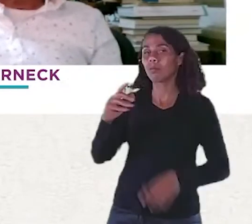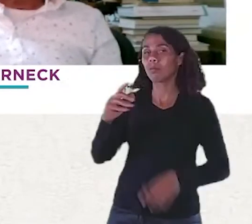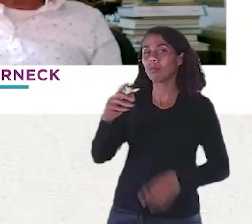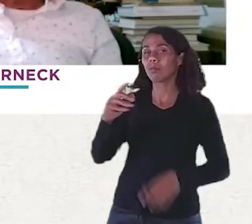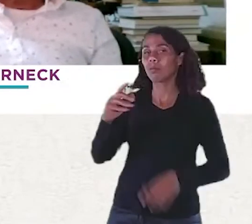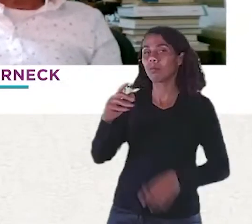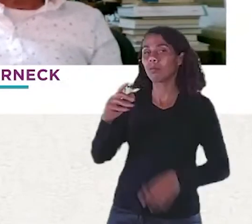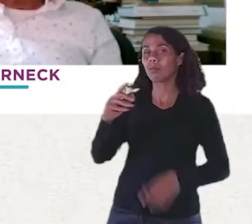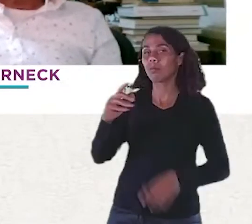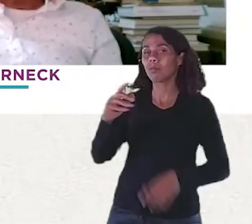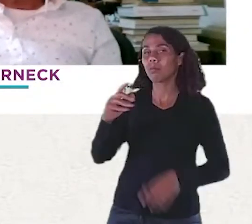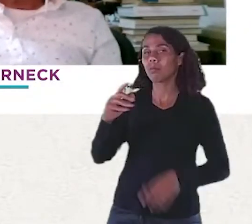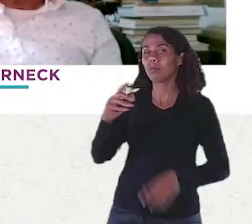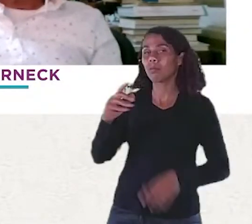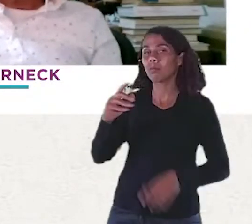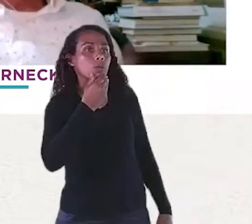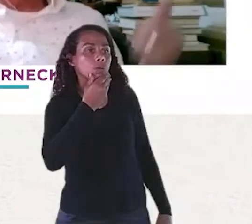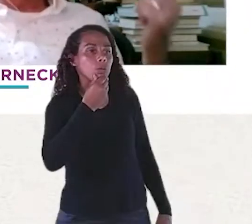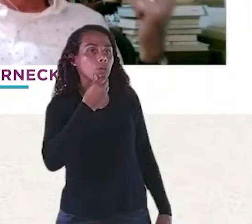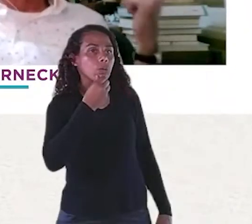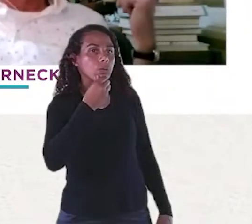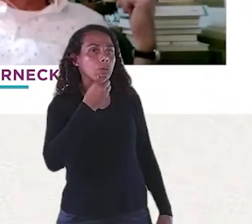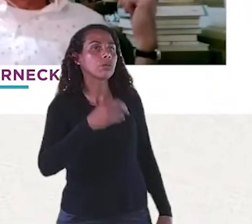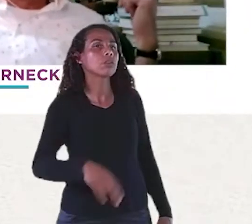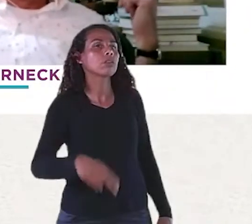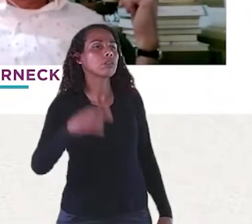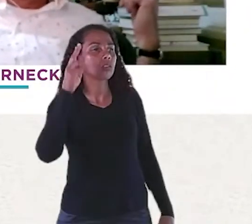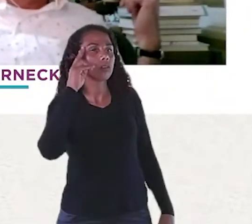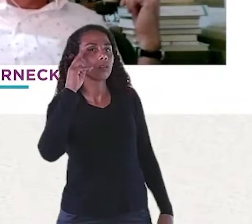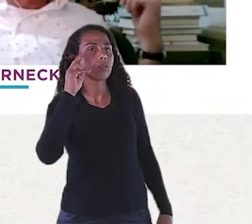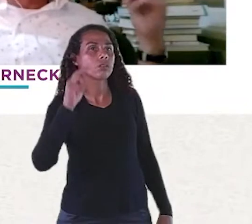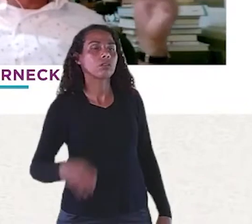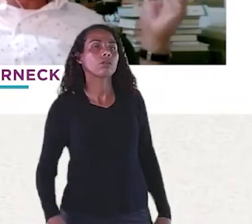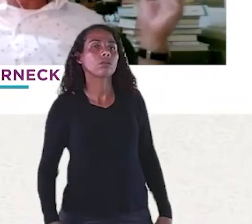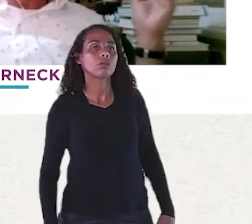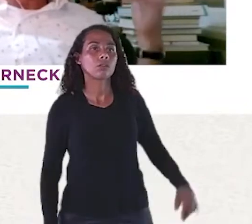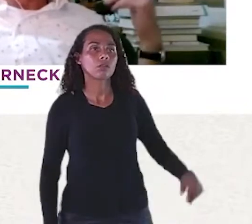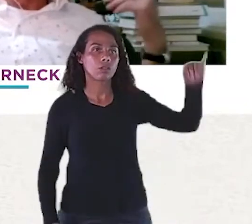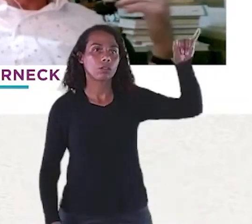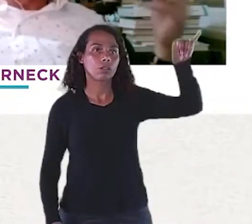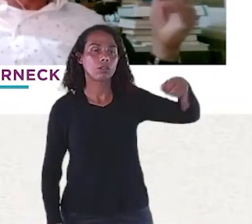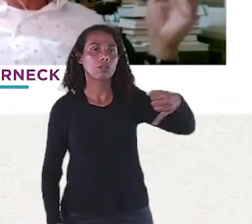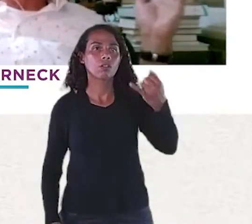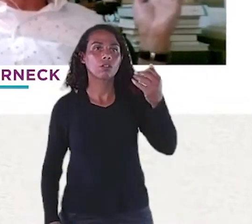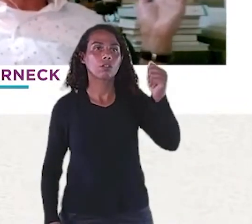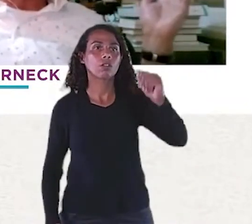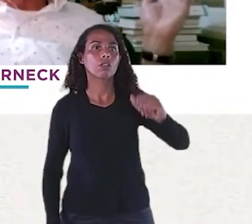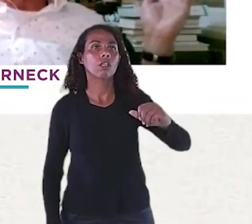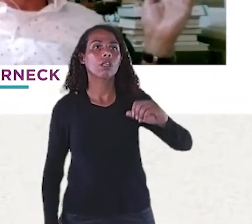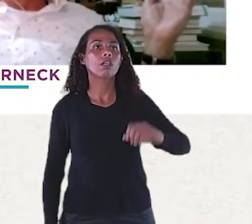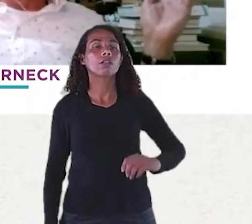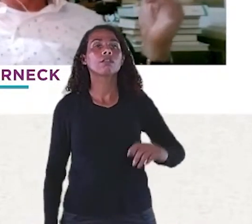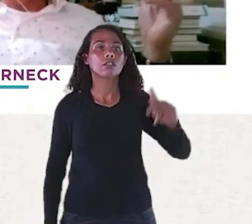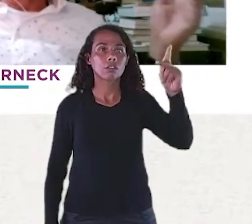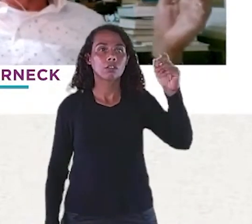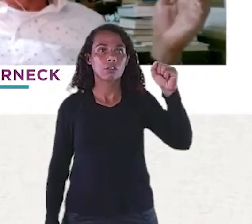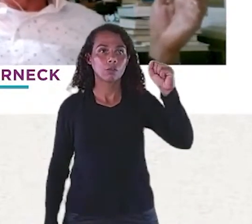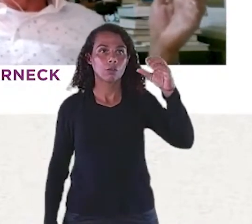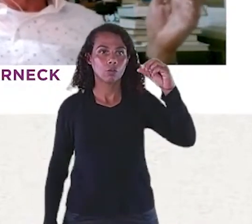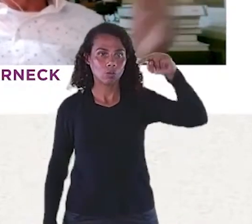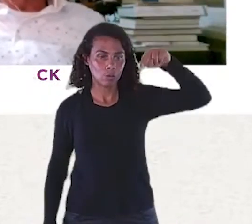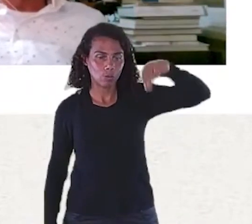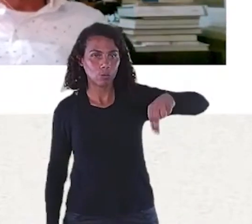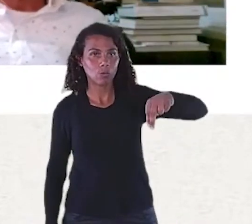Jacques do Prado Brandão, que aliás um bom poeta da geração do Francisco Iglesias, do Outran Dourado, do